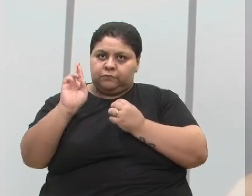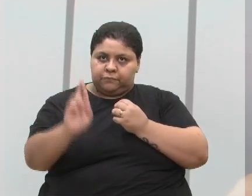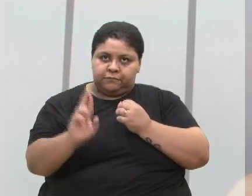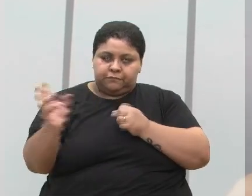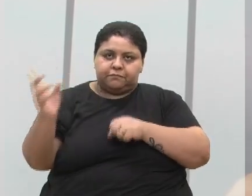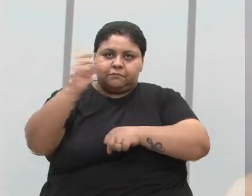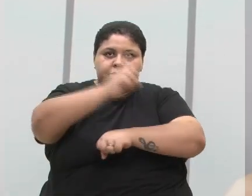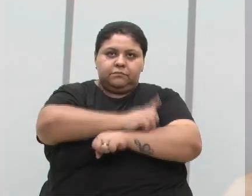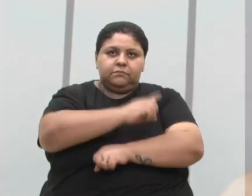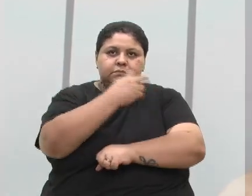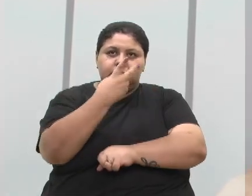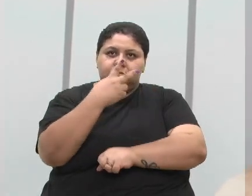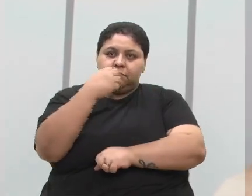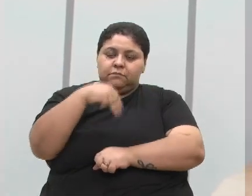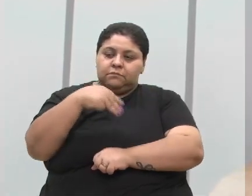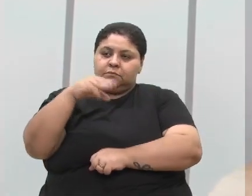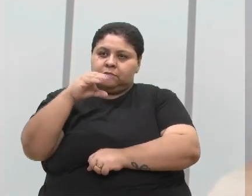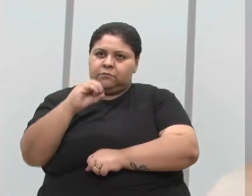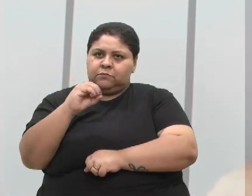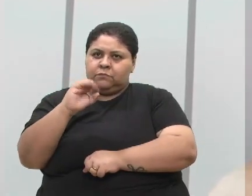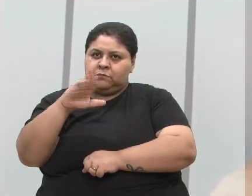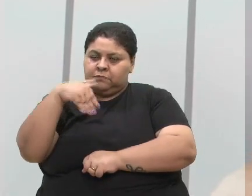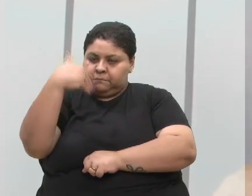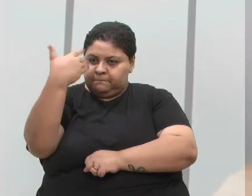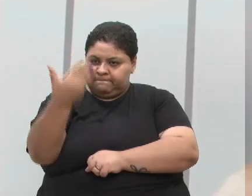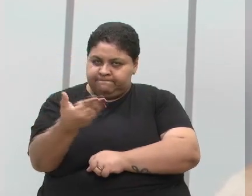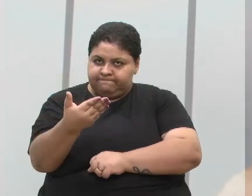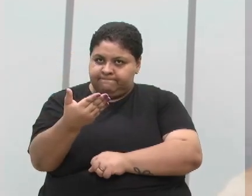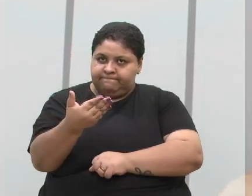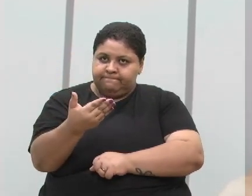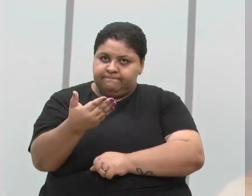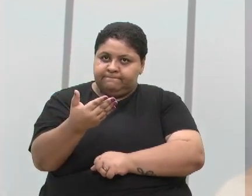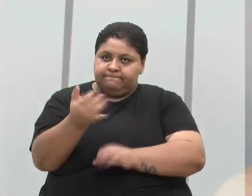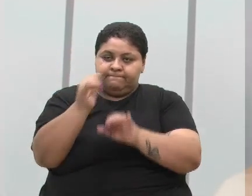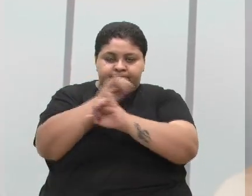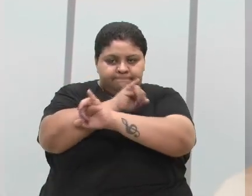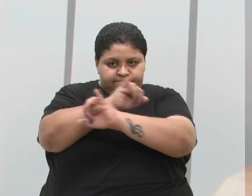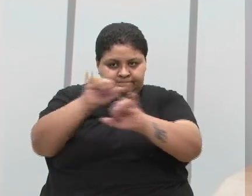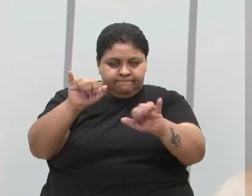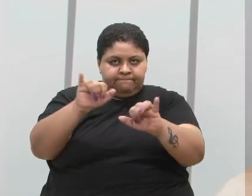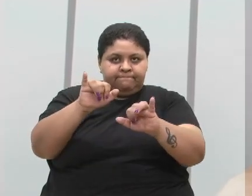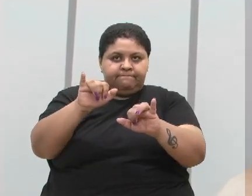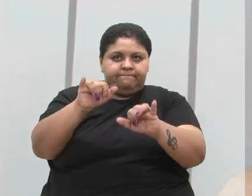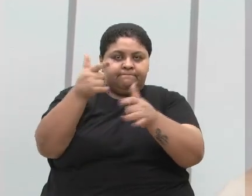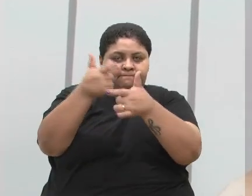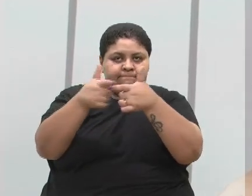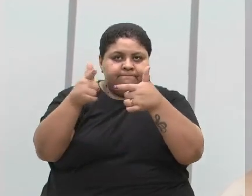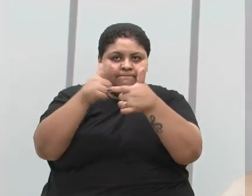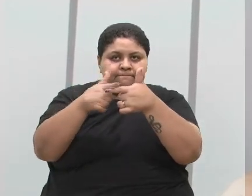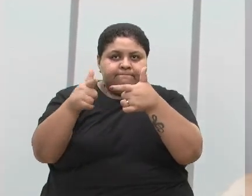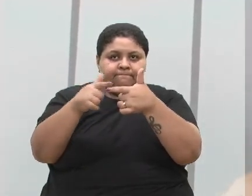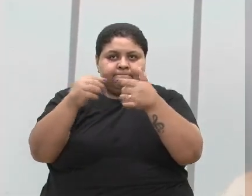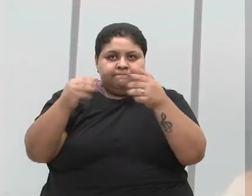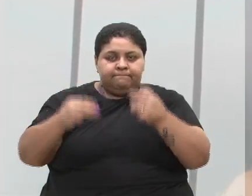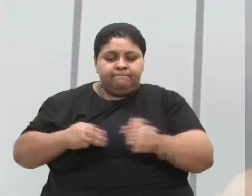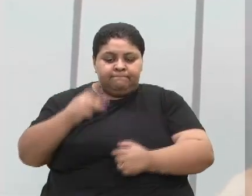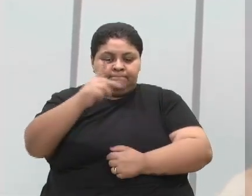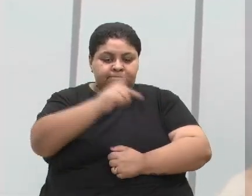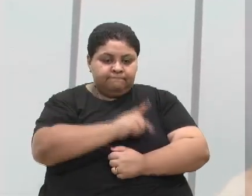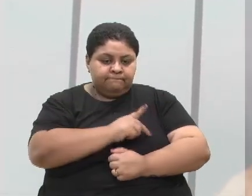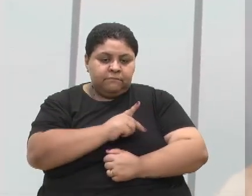dia 2 de maio próximo, onde vai ser levada novamente essa situação, e no Ministério Público